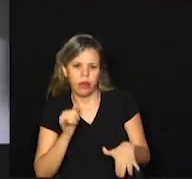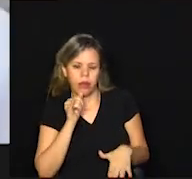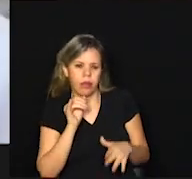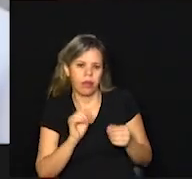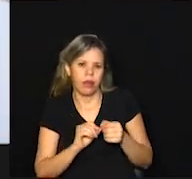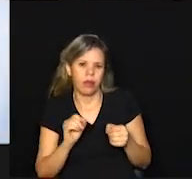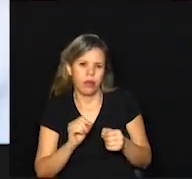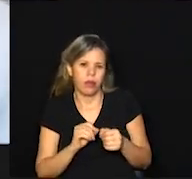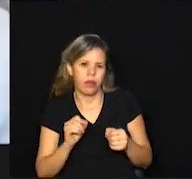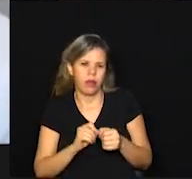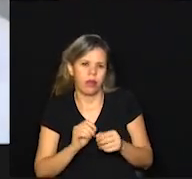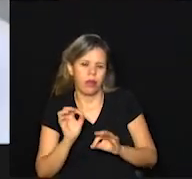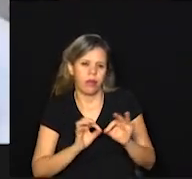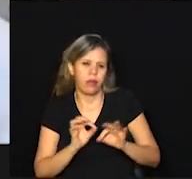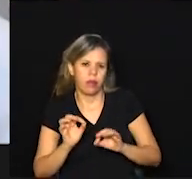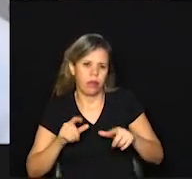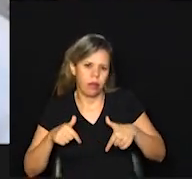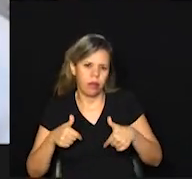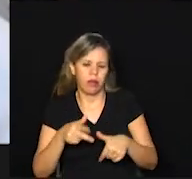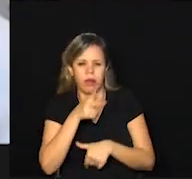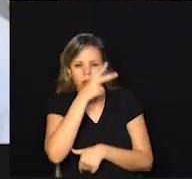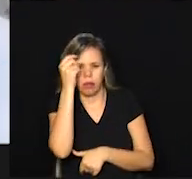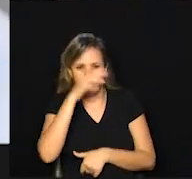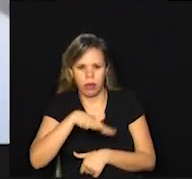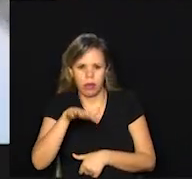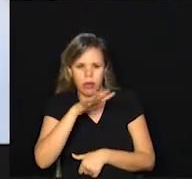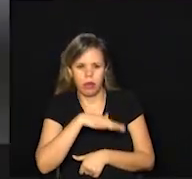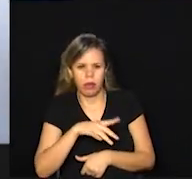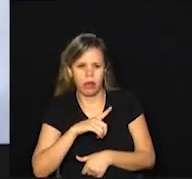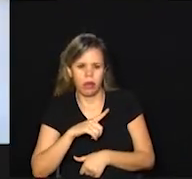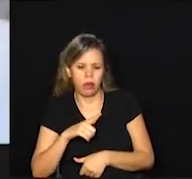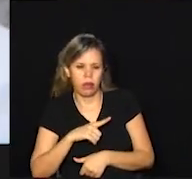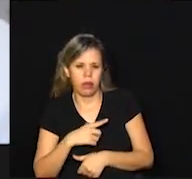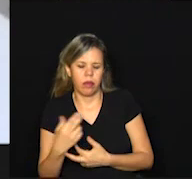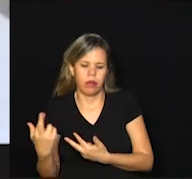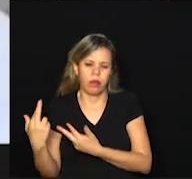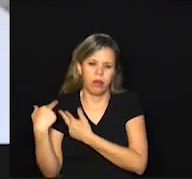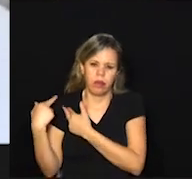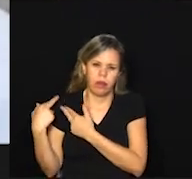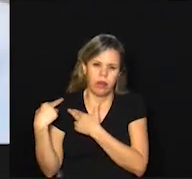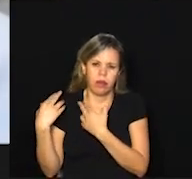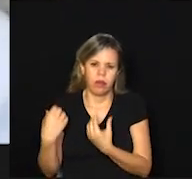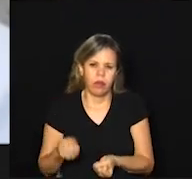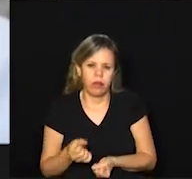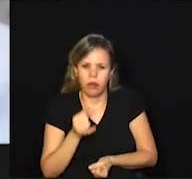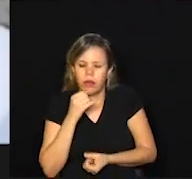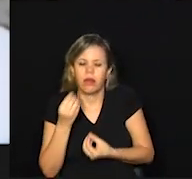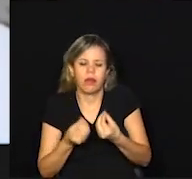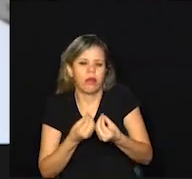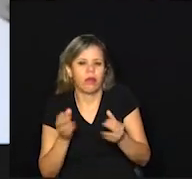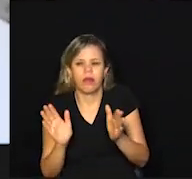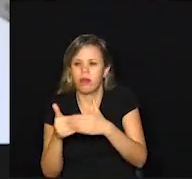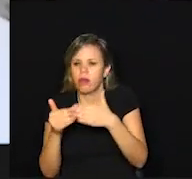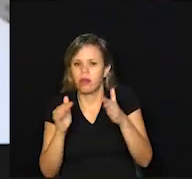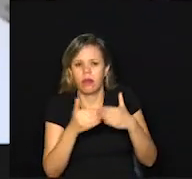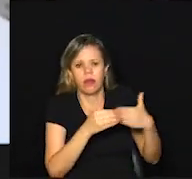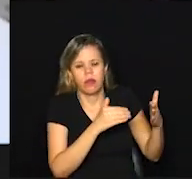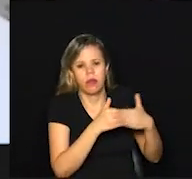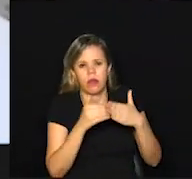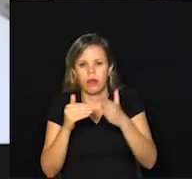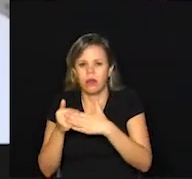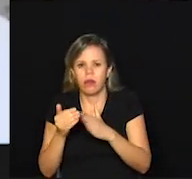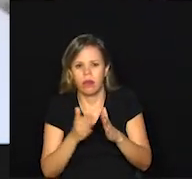para fazer as suas ações populares e tem que se responsabilizar por que conta tudo fechado nesse